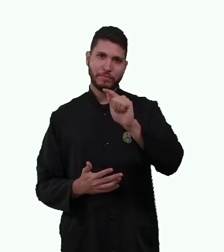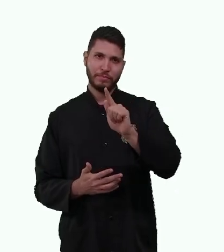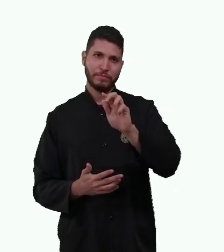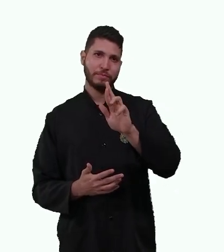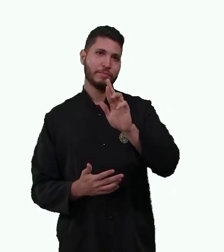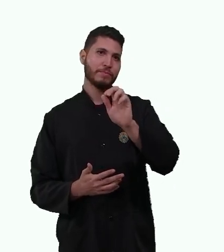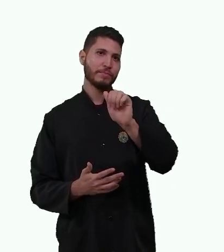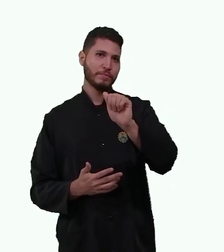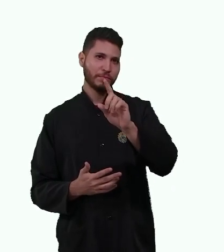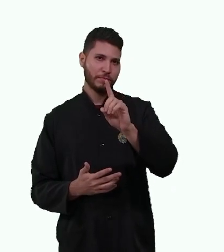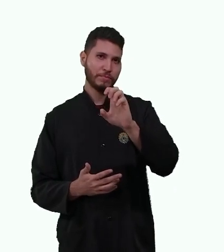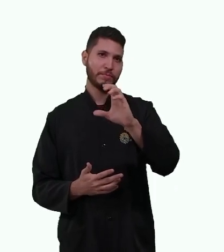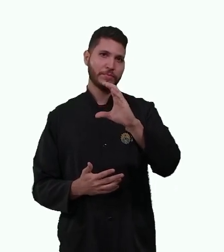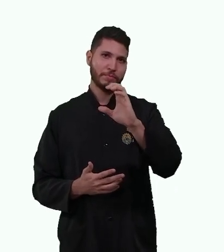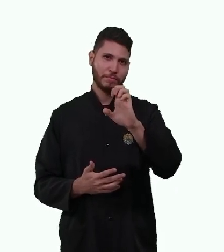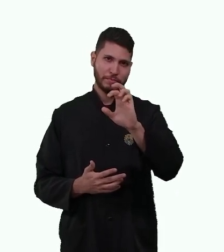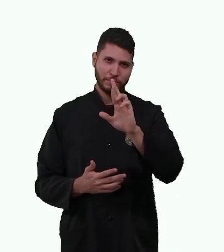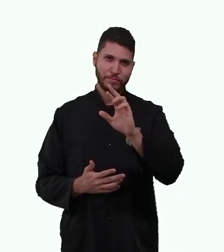agradecer,